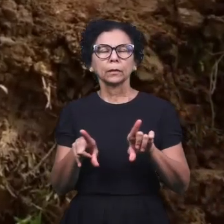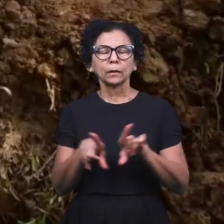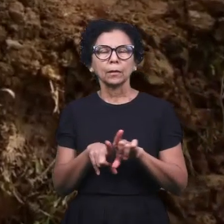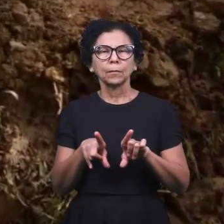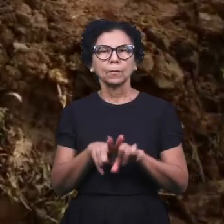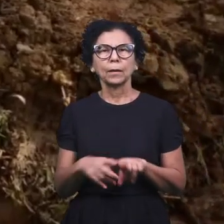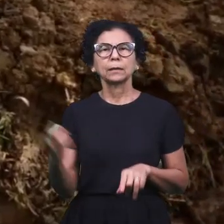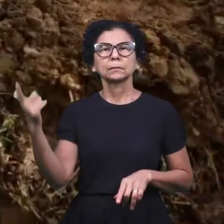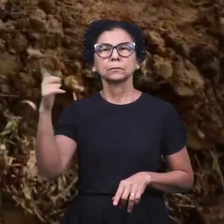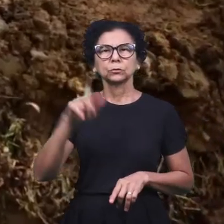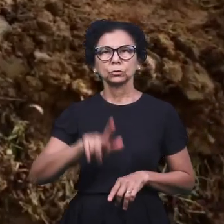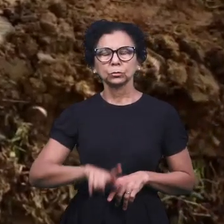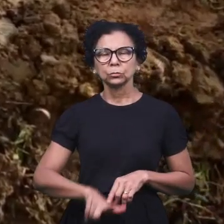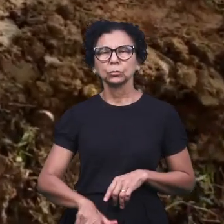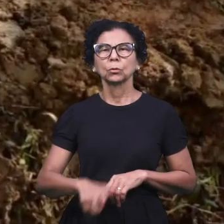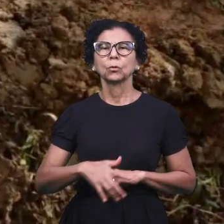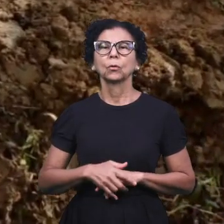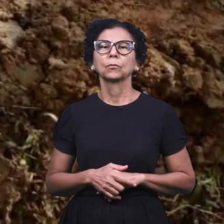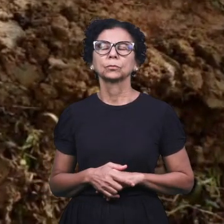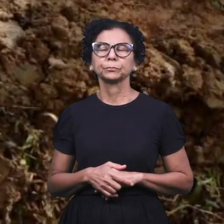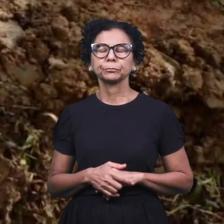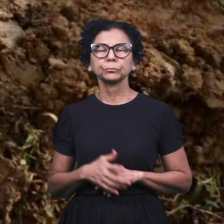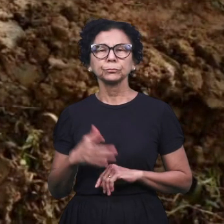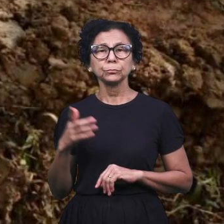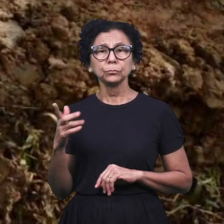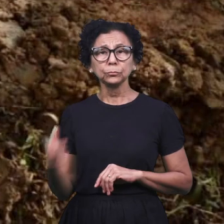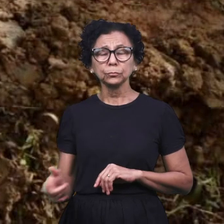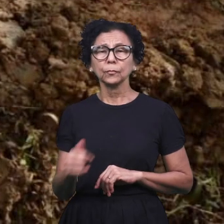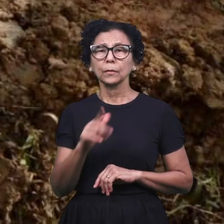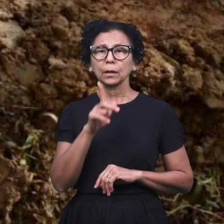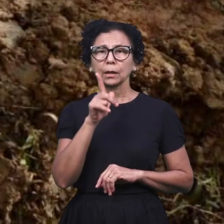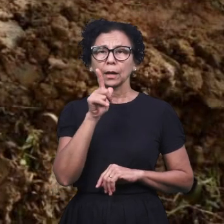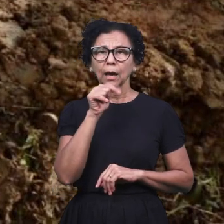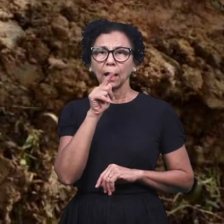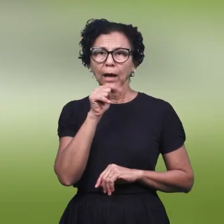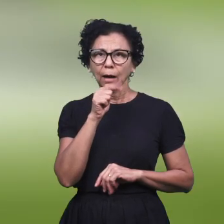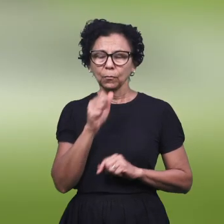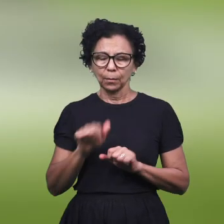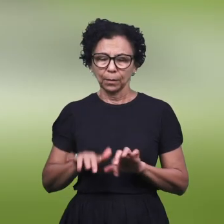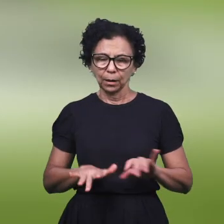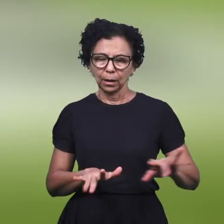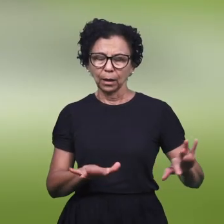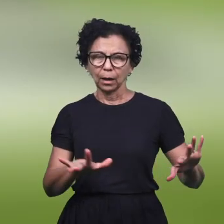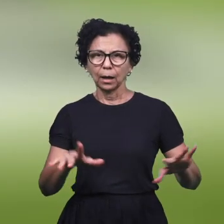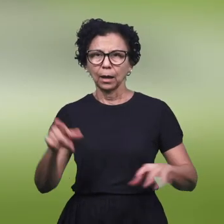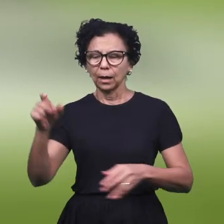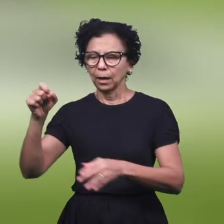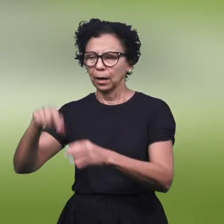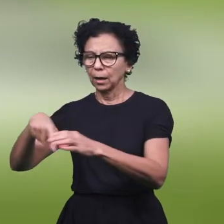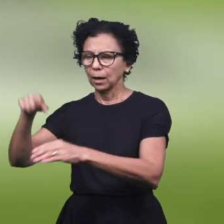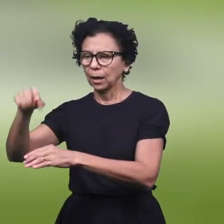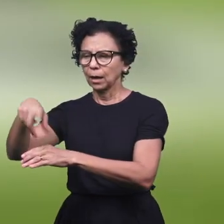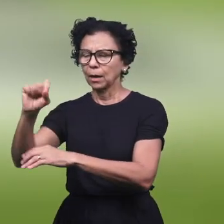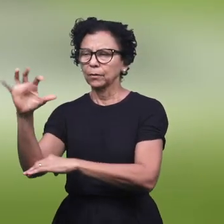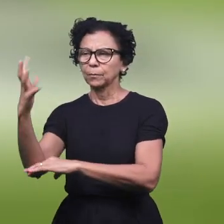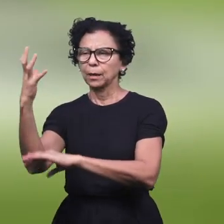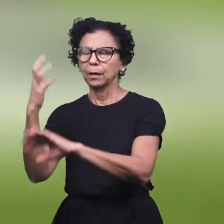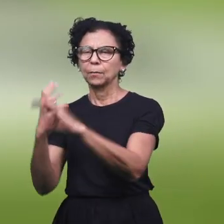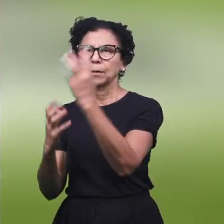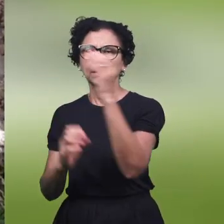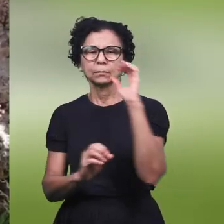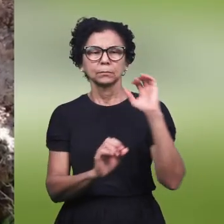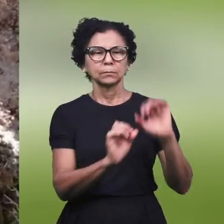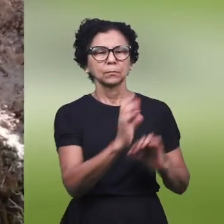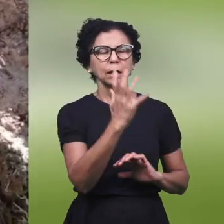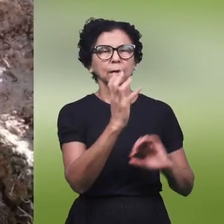de recuperação da mata ciliar ao redor da nascente, com árvores nativas da região e uma cerca para